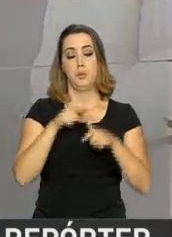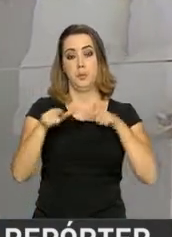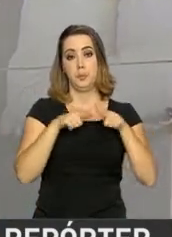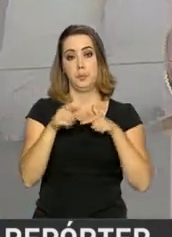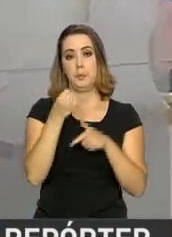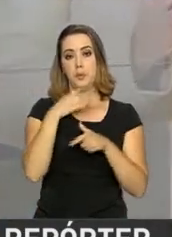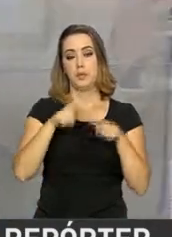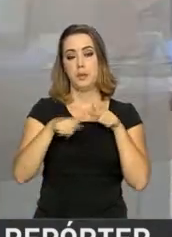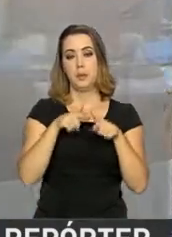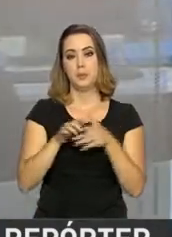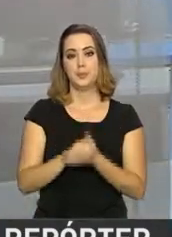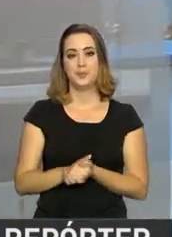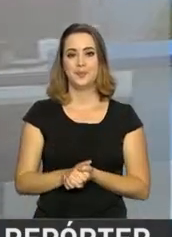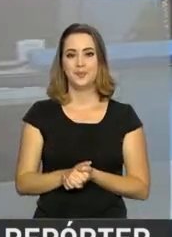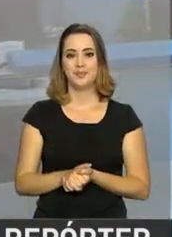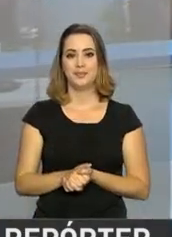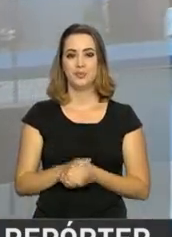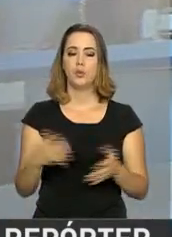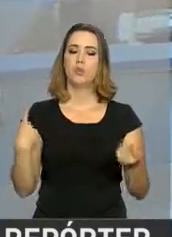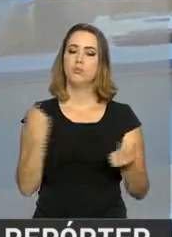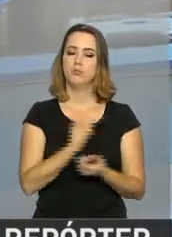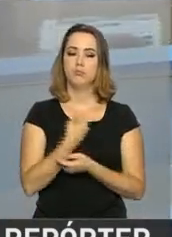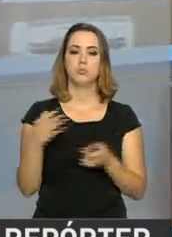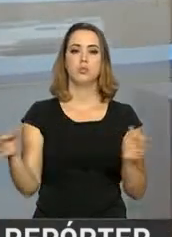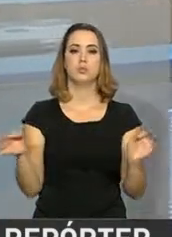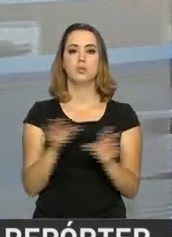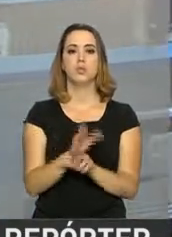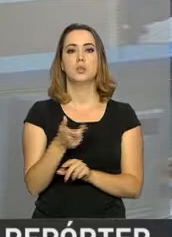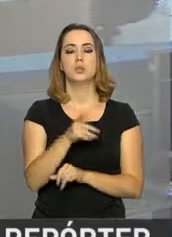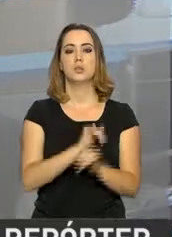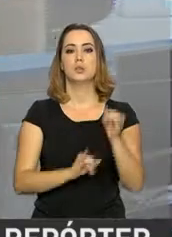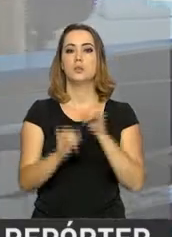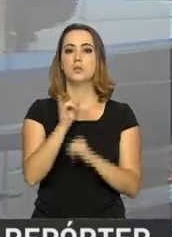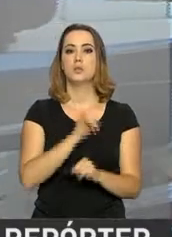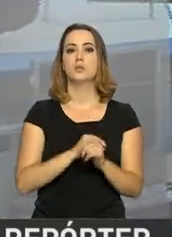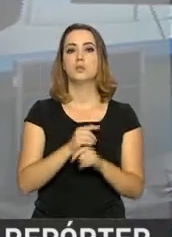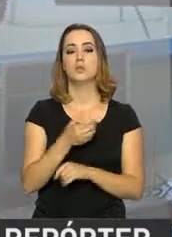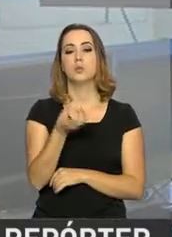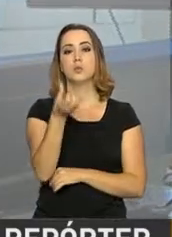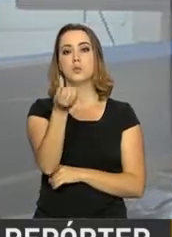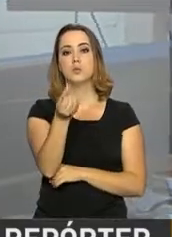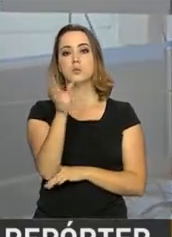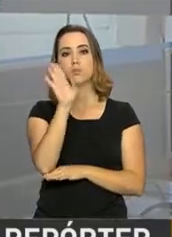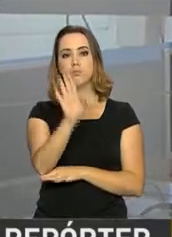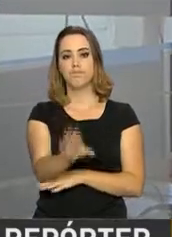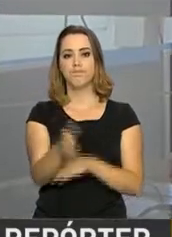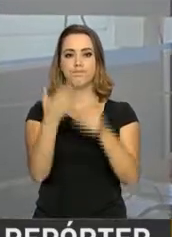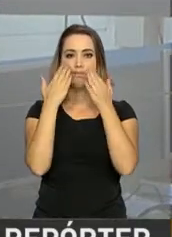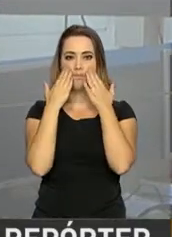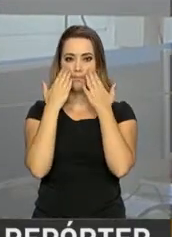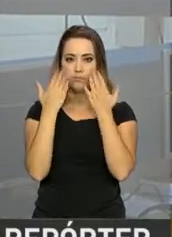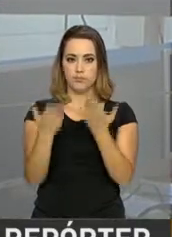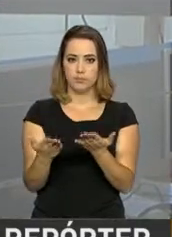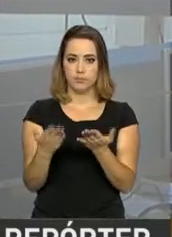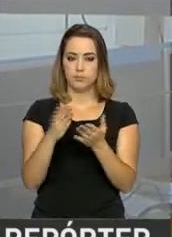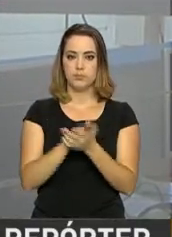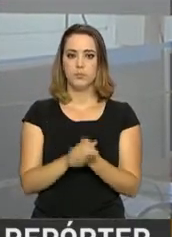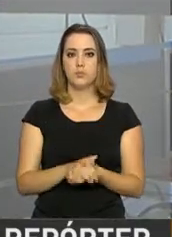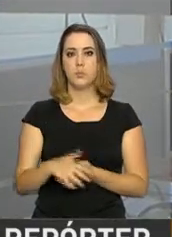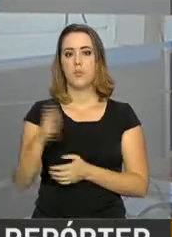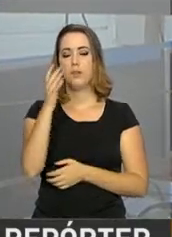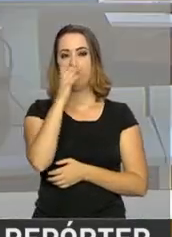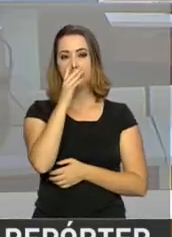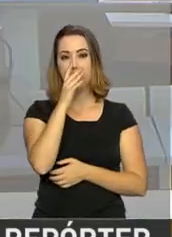pra você e nós ficamos por aqui podemos voltar a qualquer momento com outras informações com as seis da tarde na próxima edição do repórter